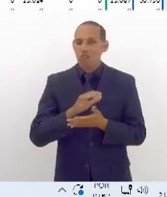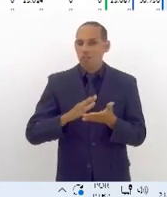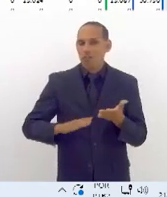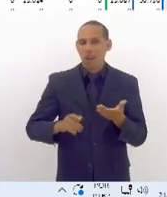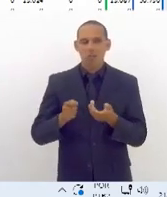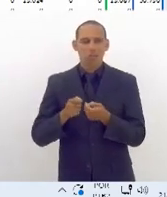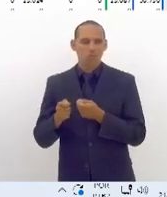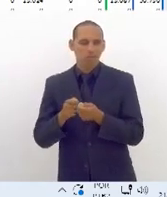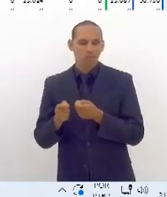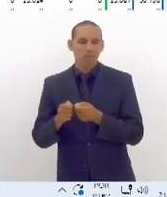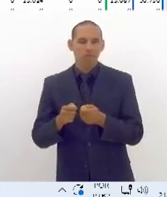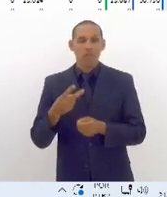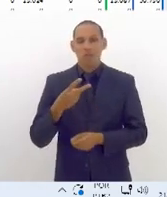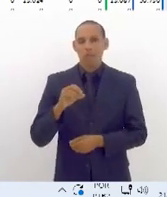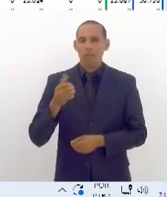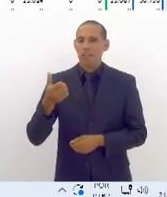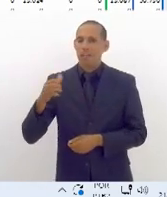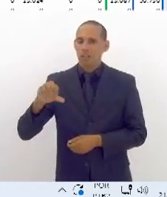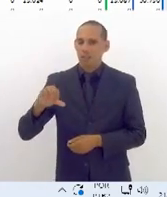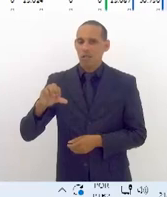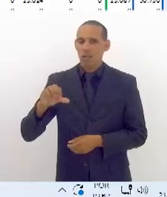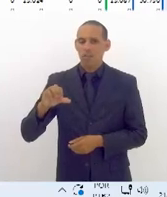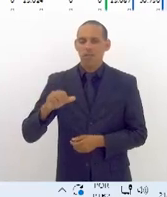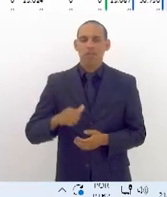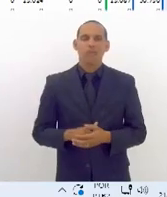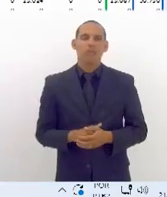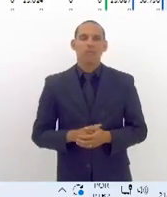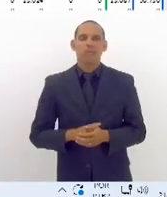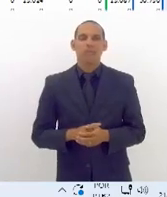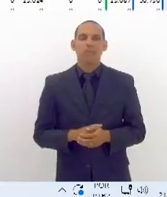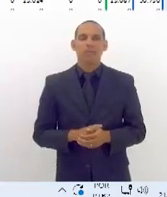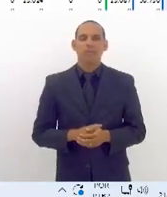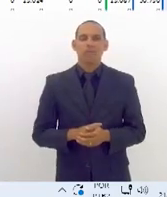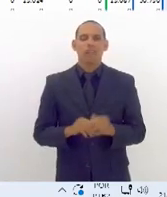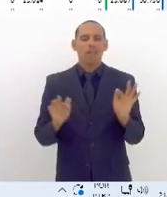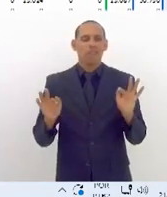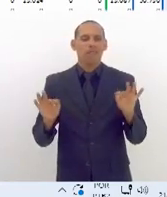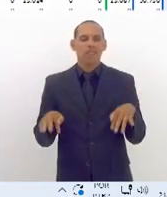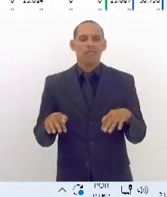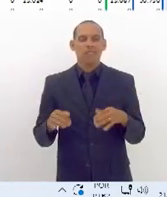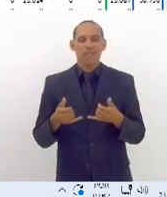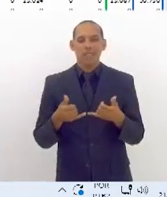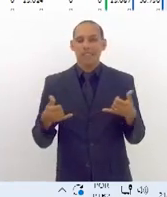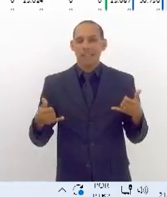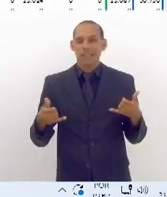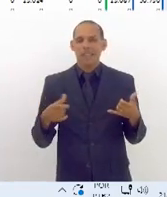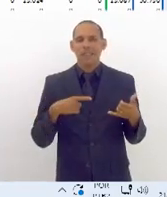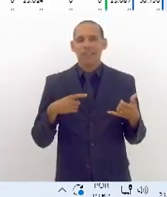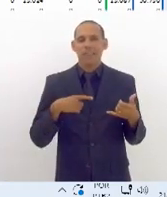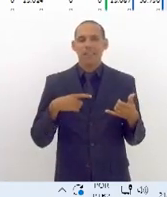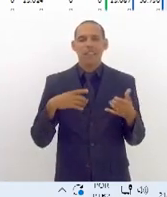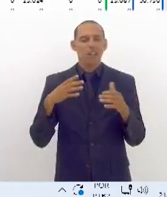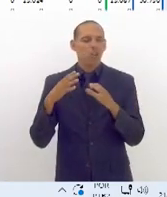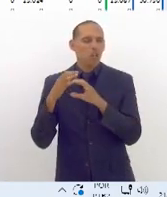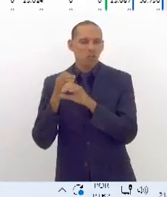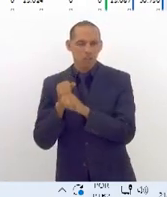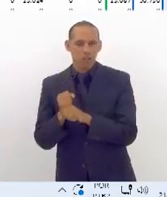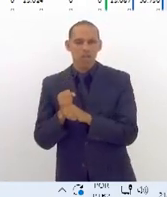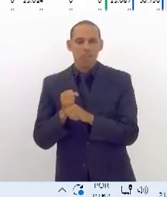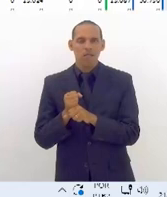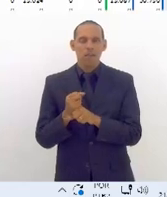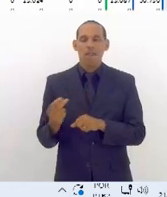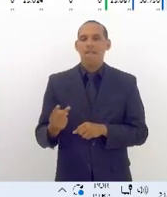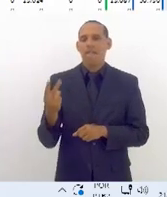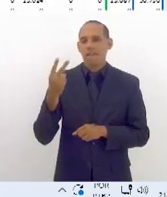nesse em 2019 a preço de 2019 no final ali na linha Você tem o total do valor das importações pelas atividades